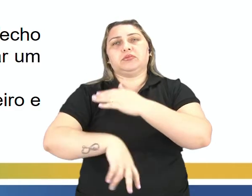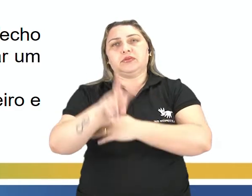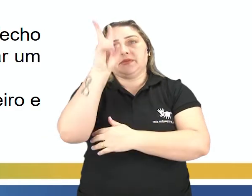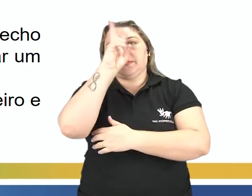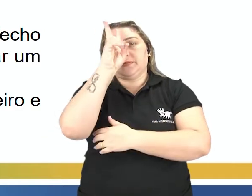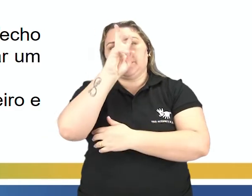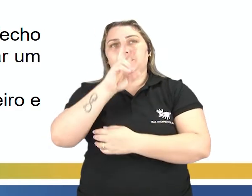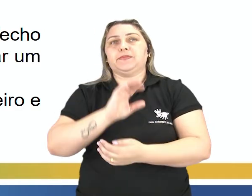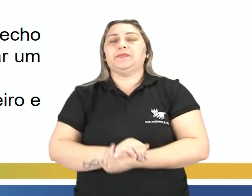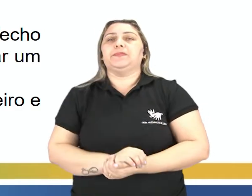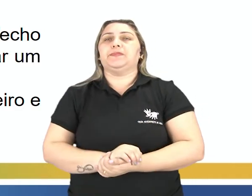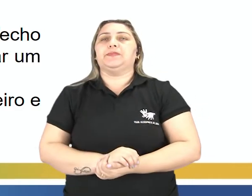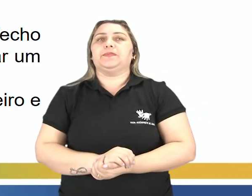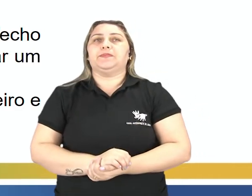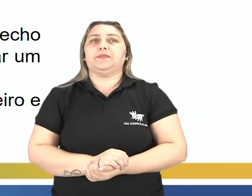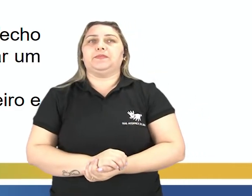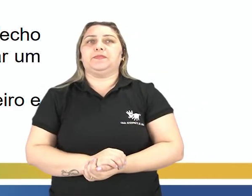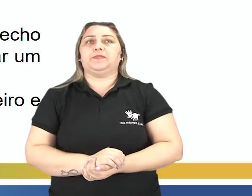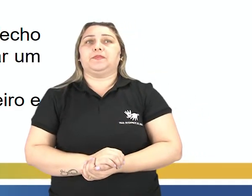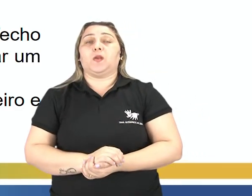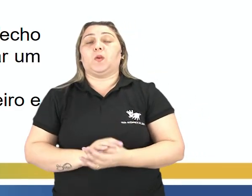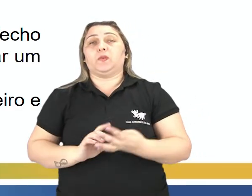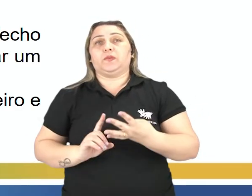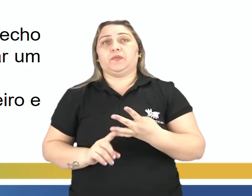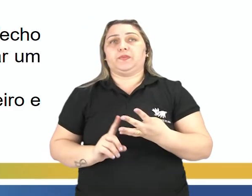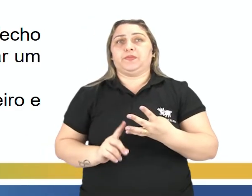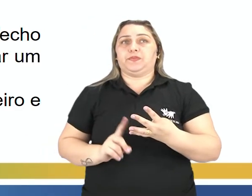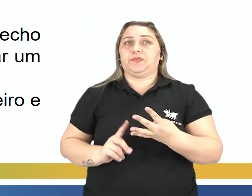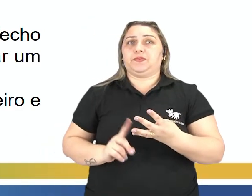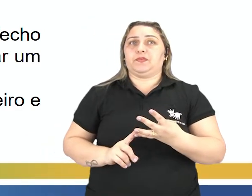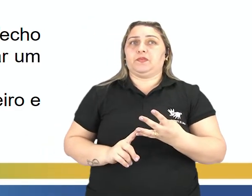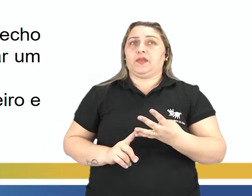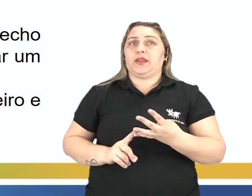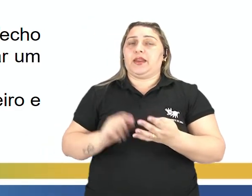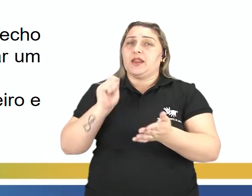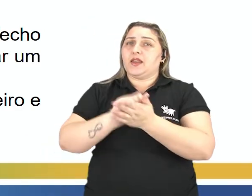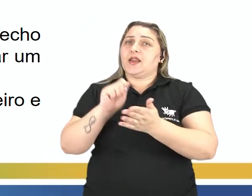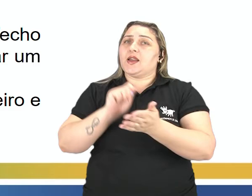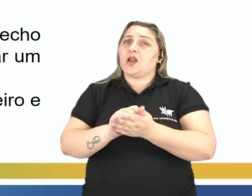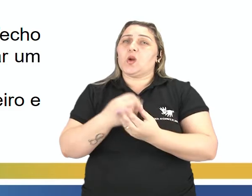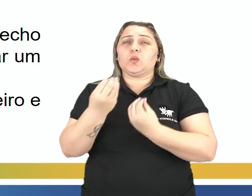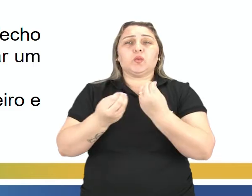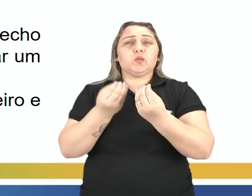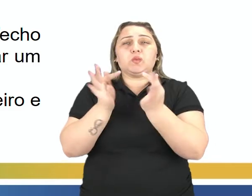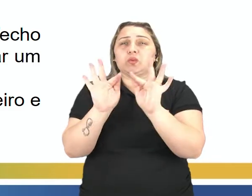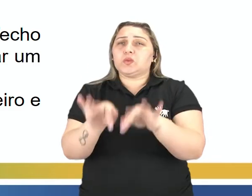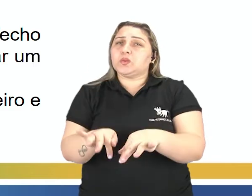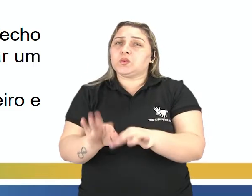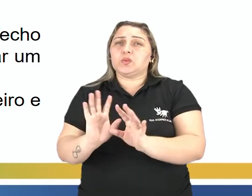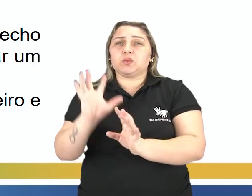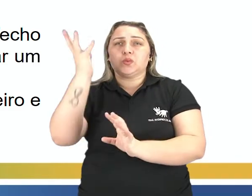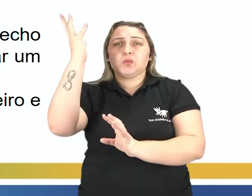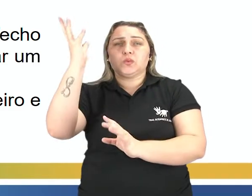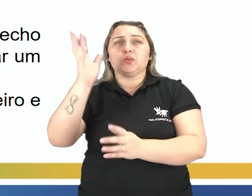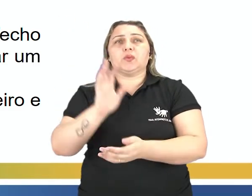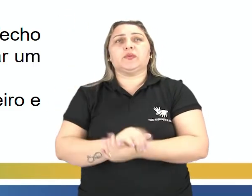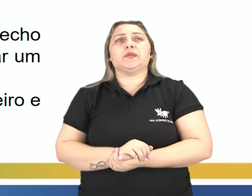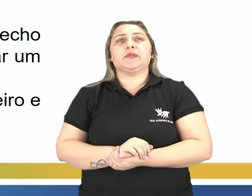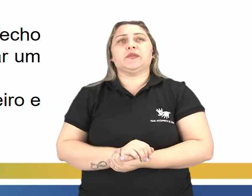aquela discussão, né? Aquela reviravolta dentro da história. Esse é o clímax. O quarto